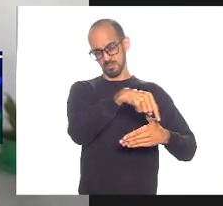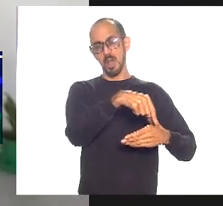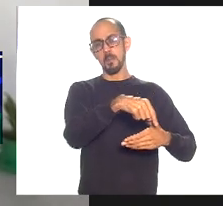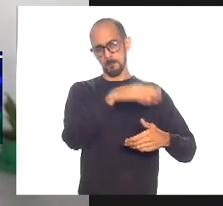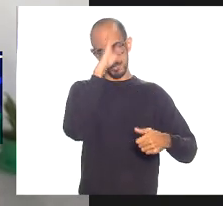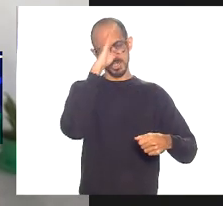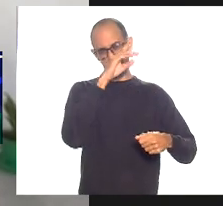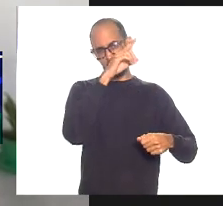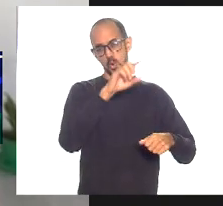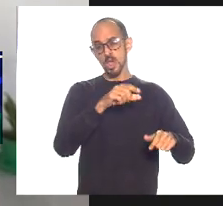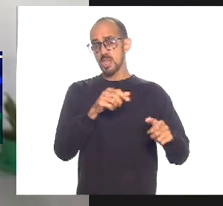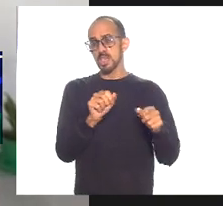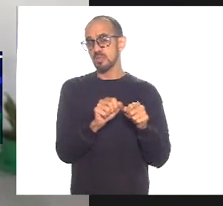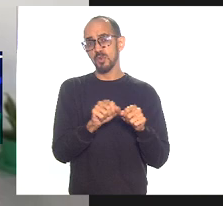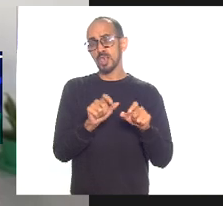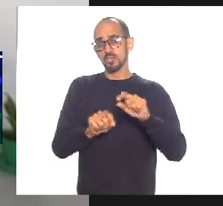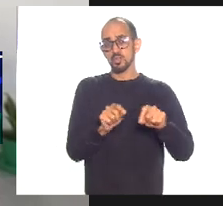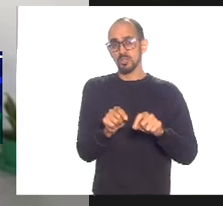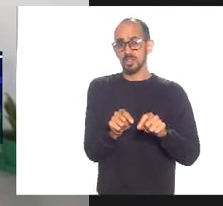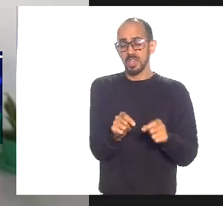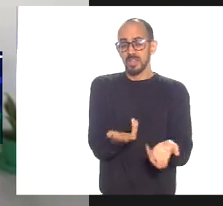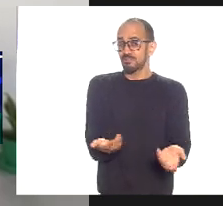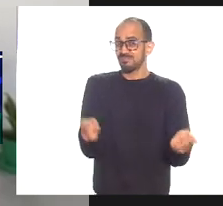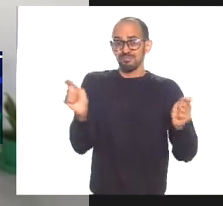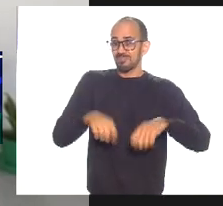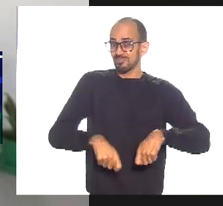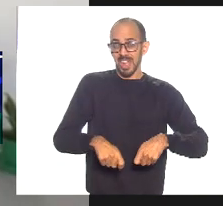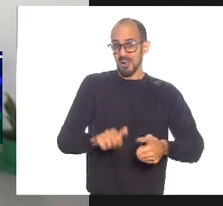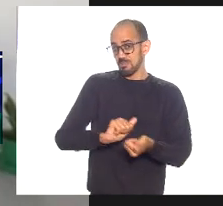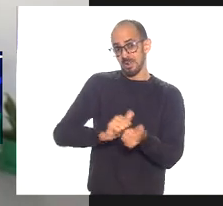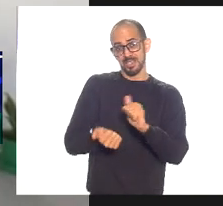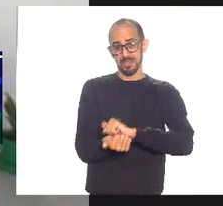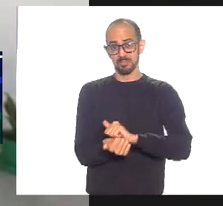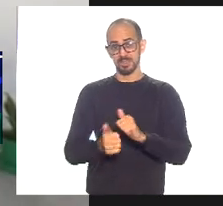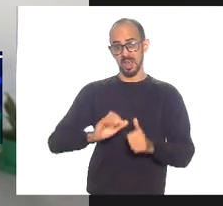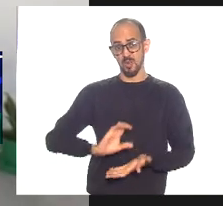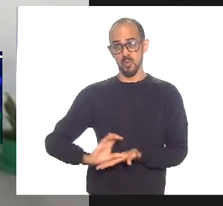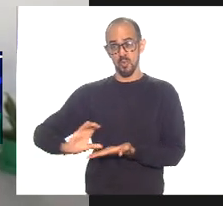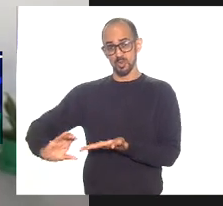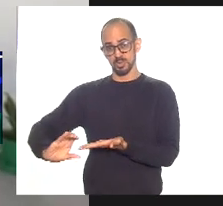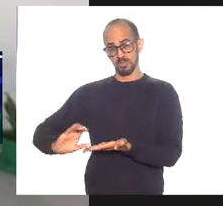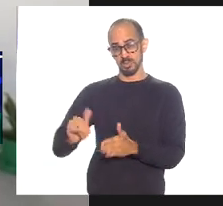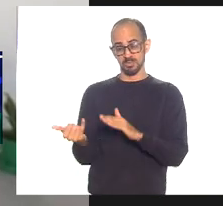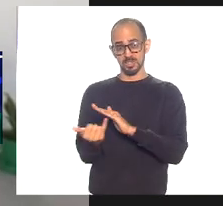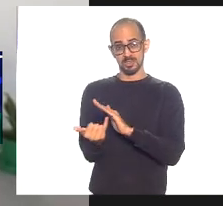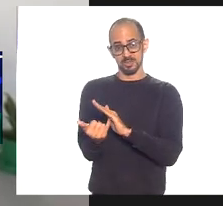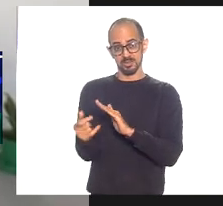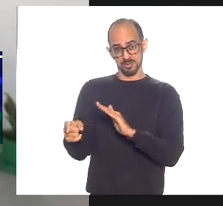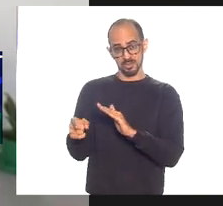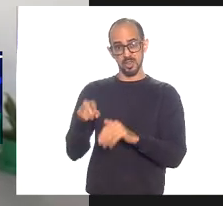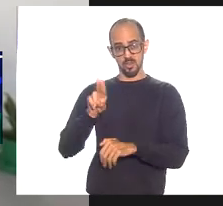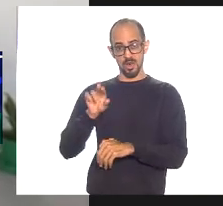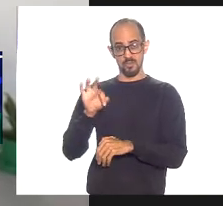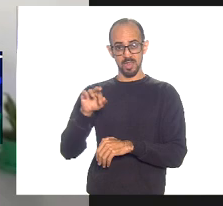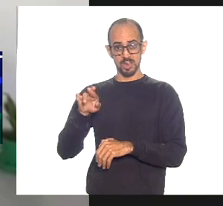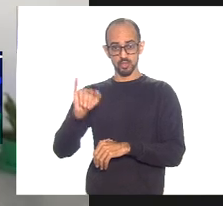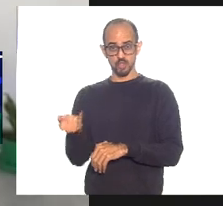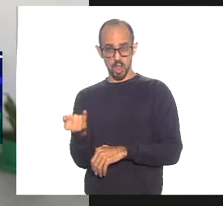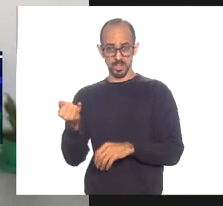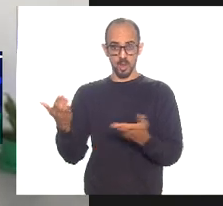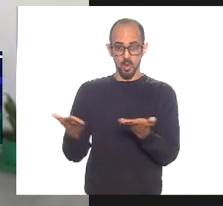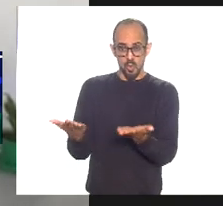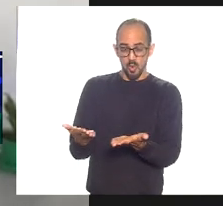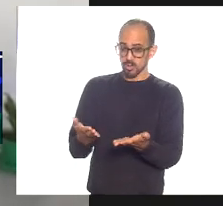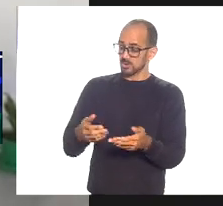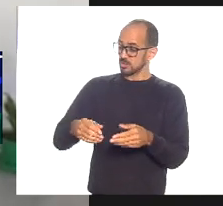end up lisão é o orçamento dessas instituições EA UFRJ foi